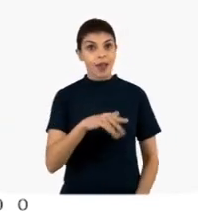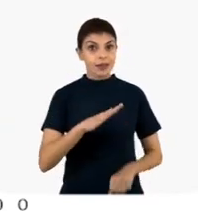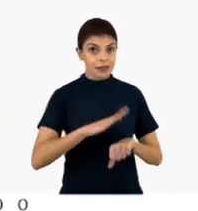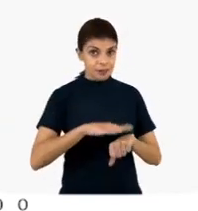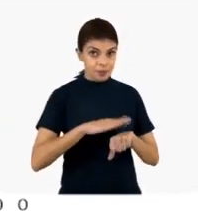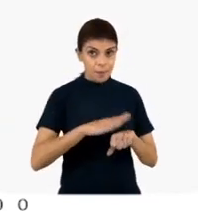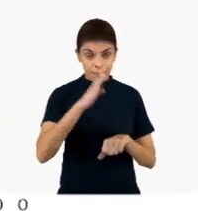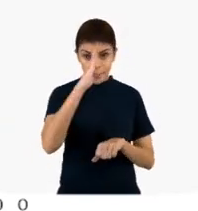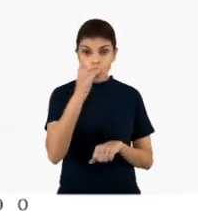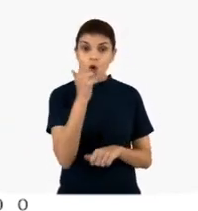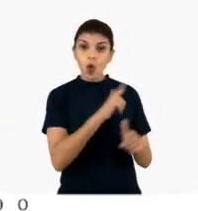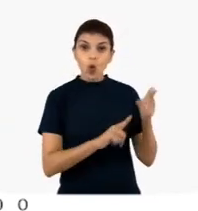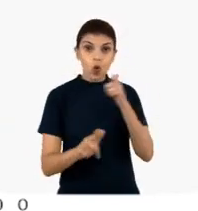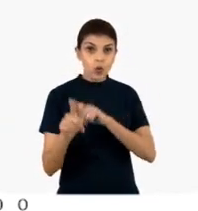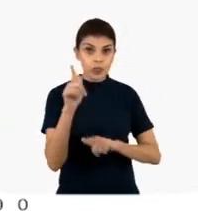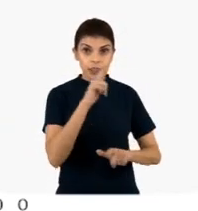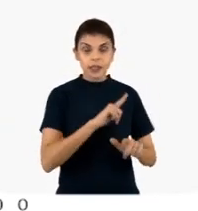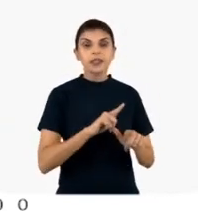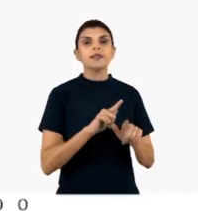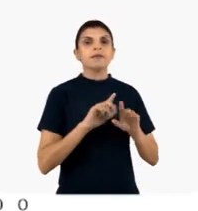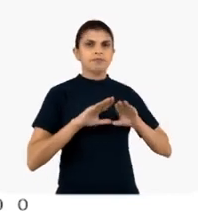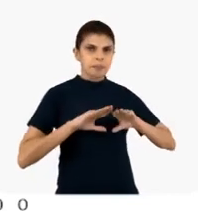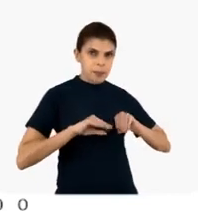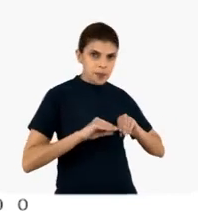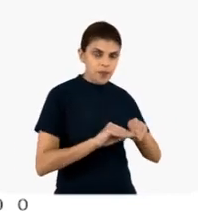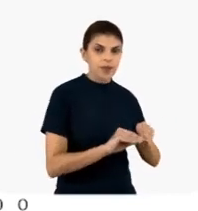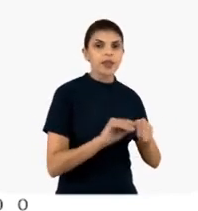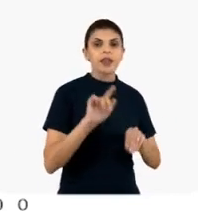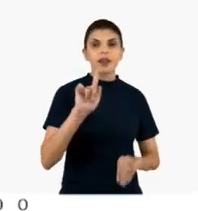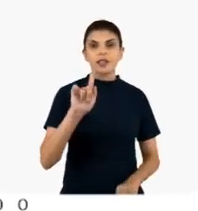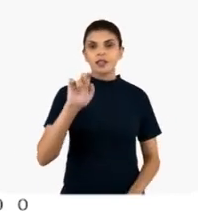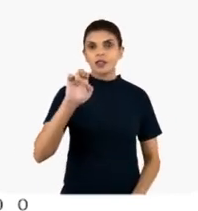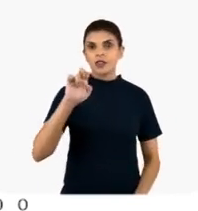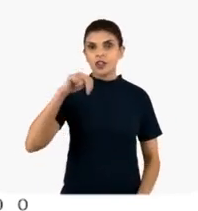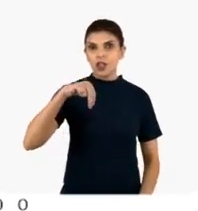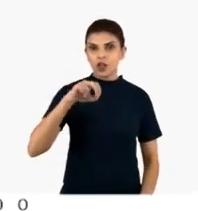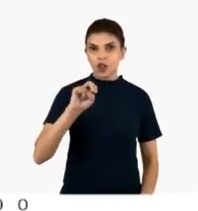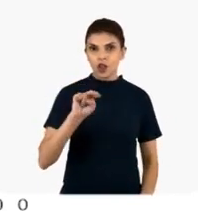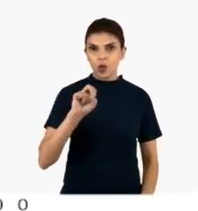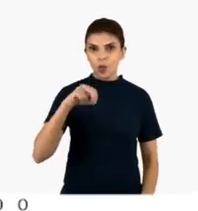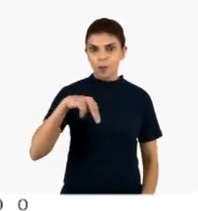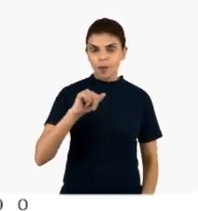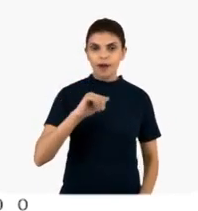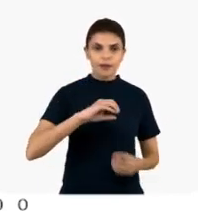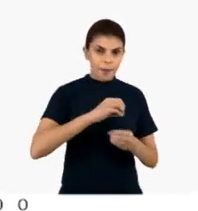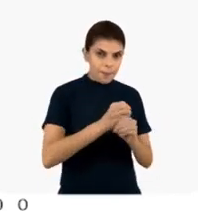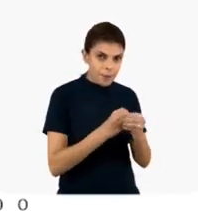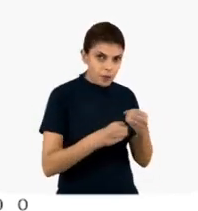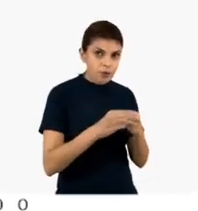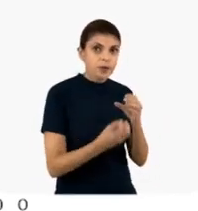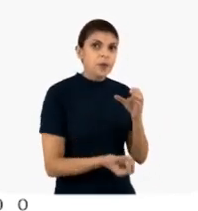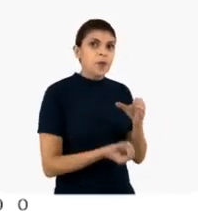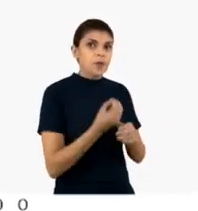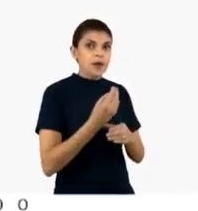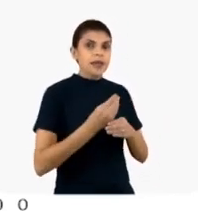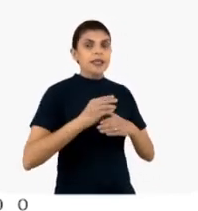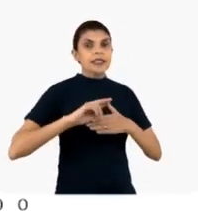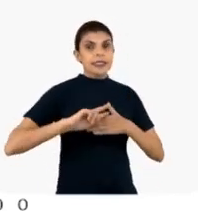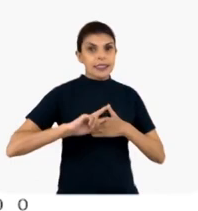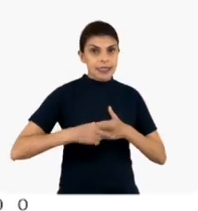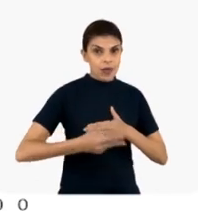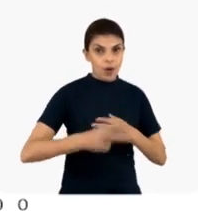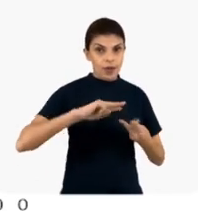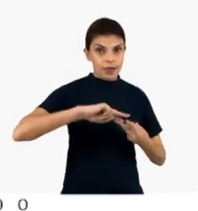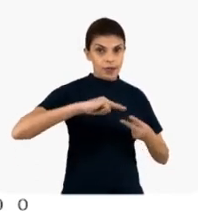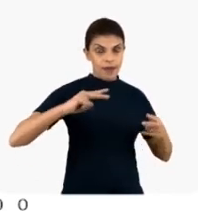Estas técnicas principalmente consideram a manipulação do genoma dos micro-organismos, a construção de sequências do DNA